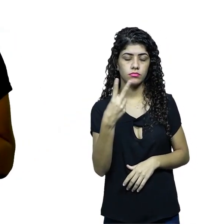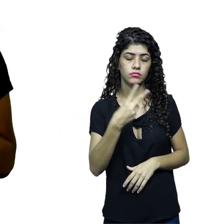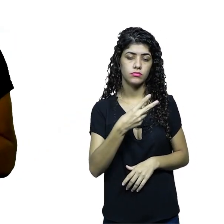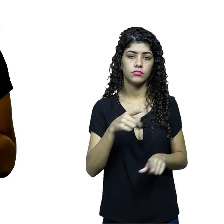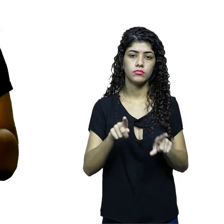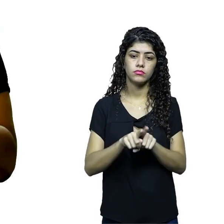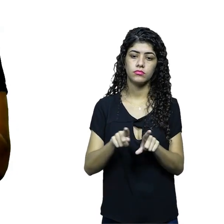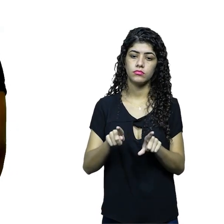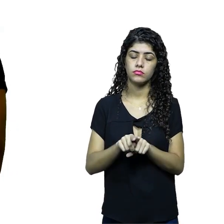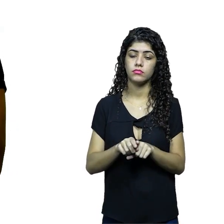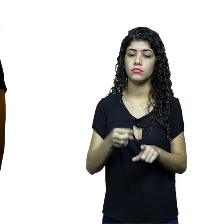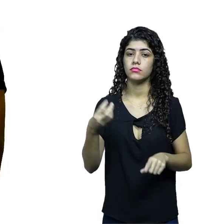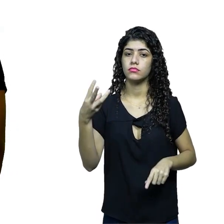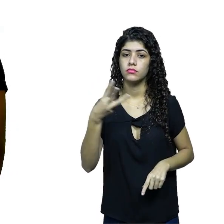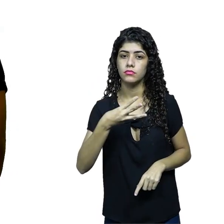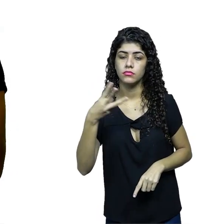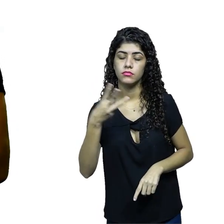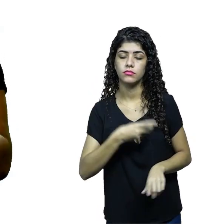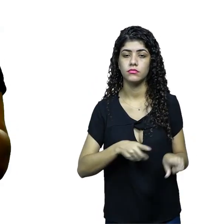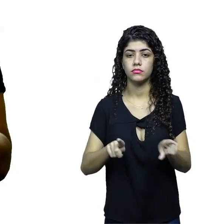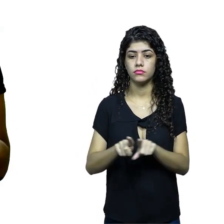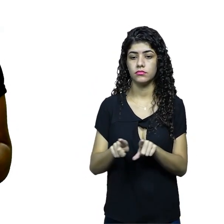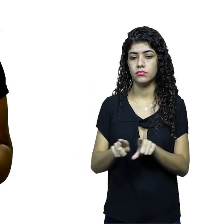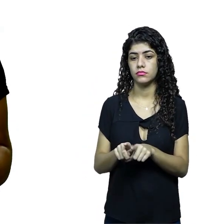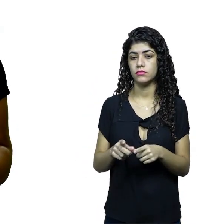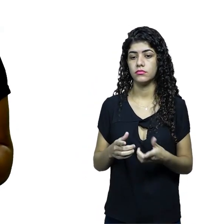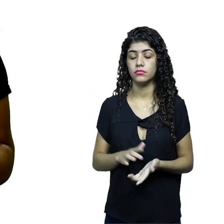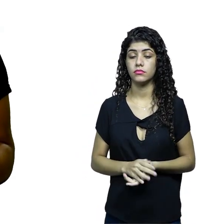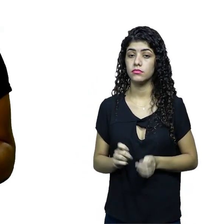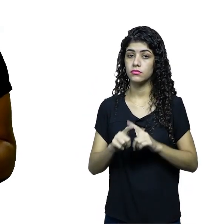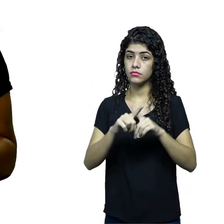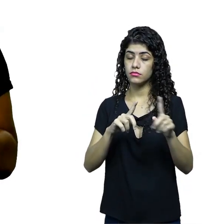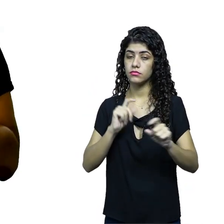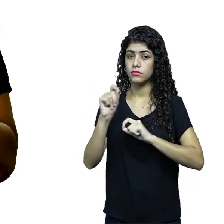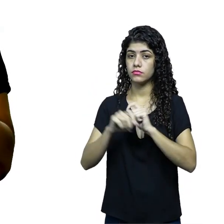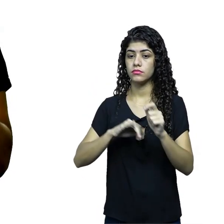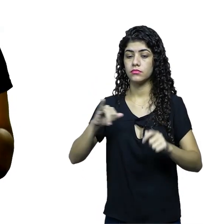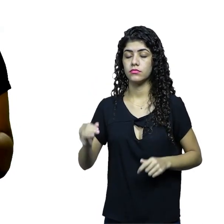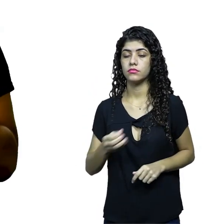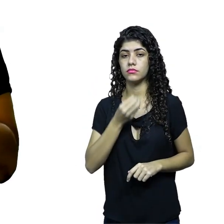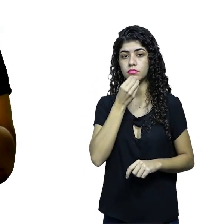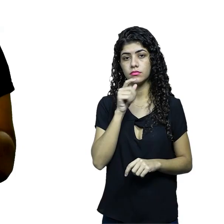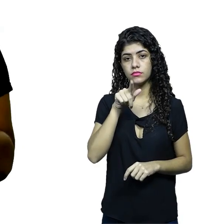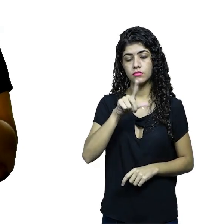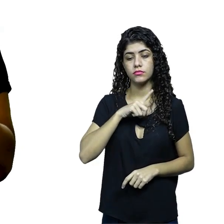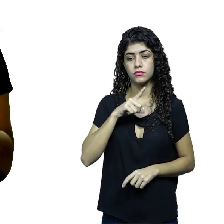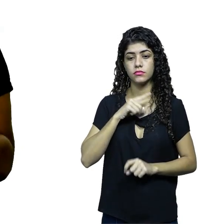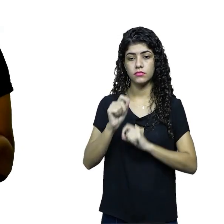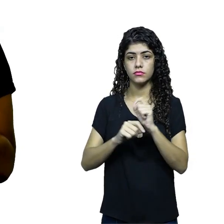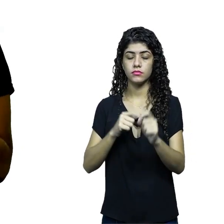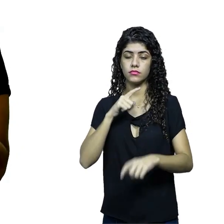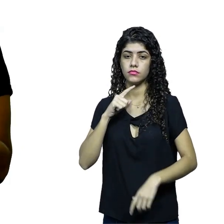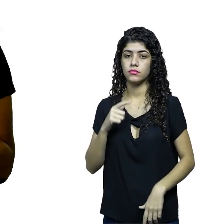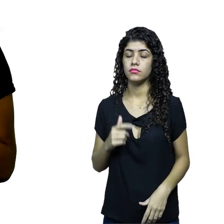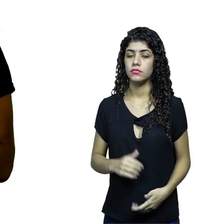2. Se for uma parte de elementos financeiros, revisa o módulo 3. Mas essa é a oportunidade que vocês têm de ter um